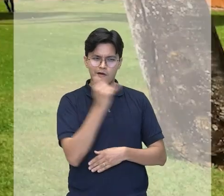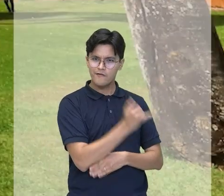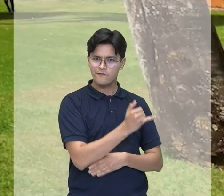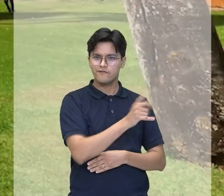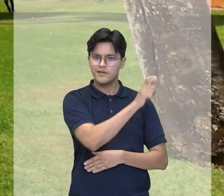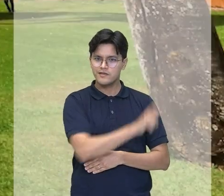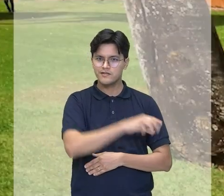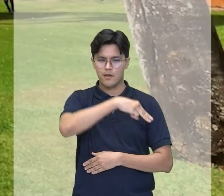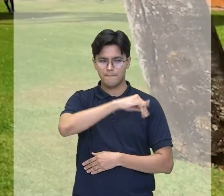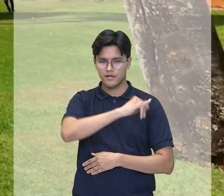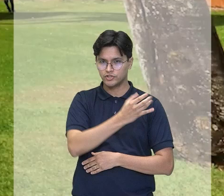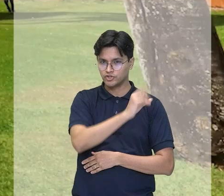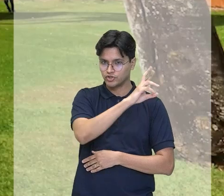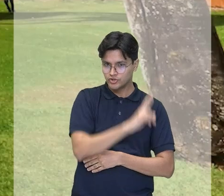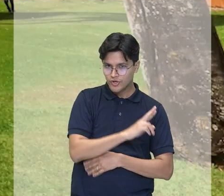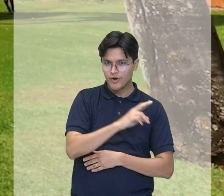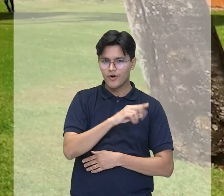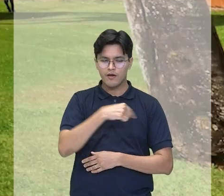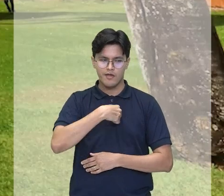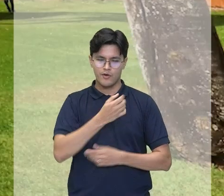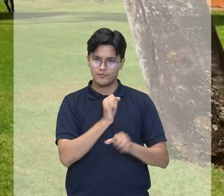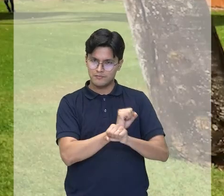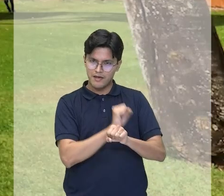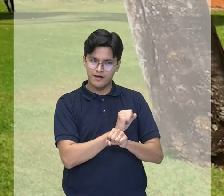eu estou esperando.